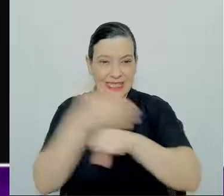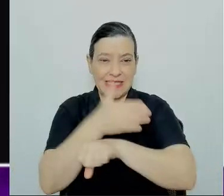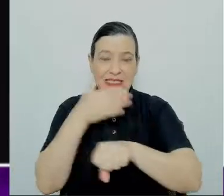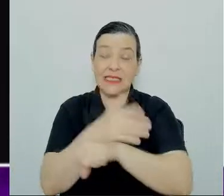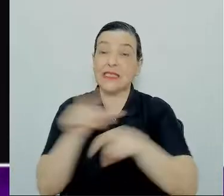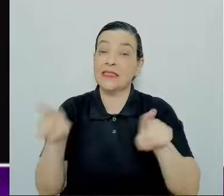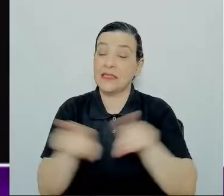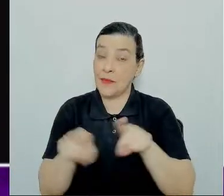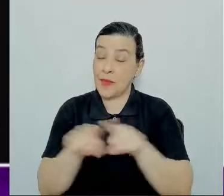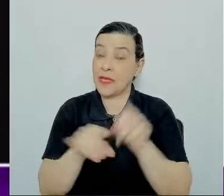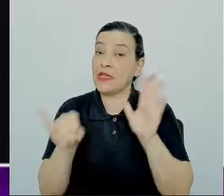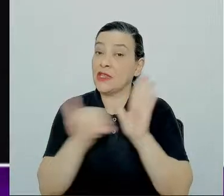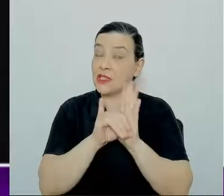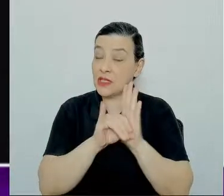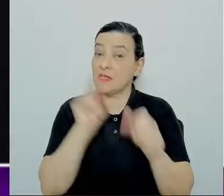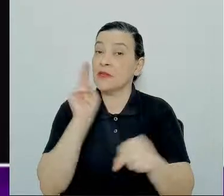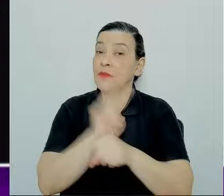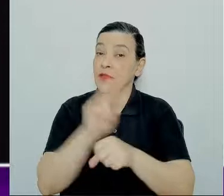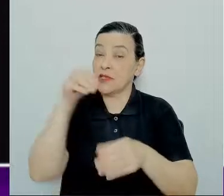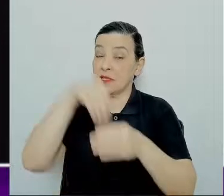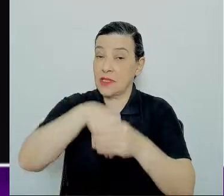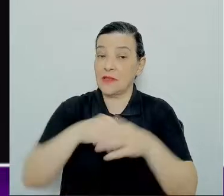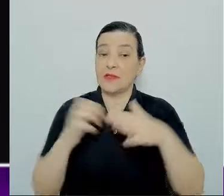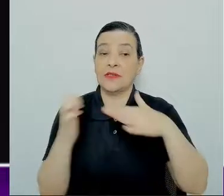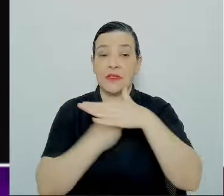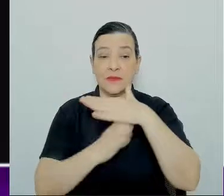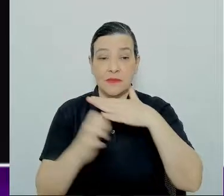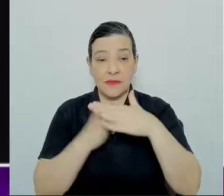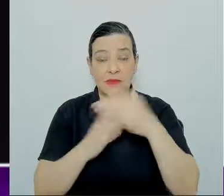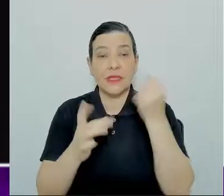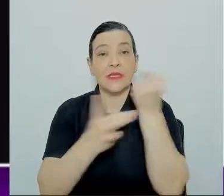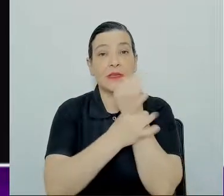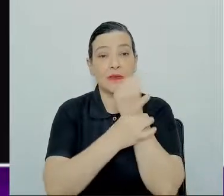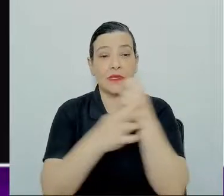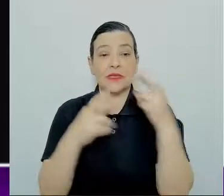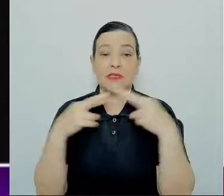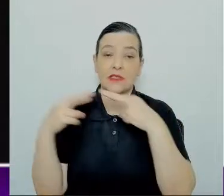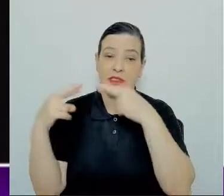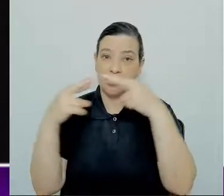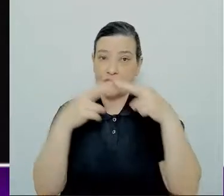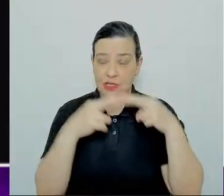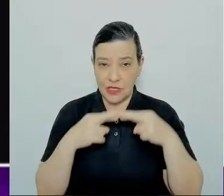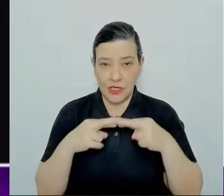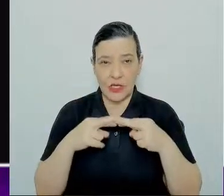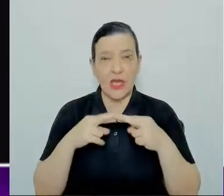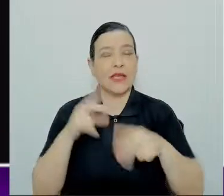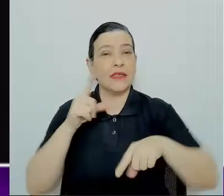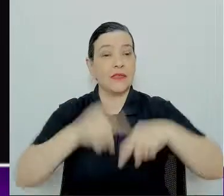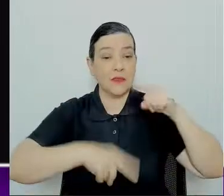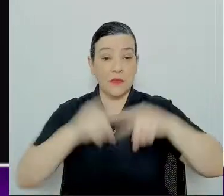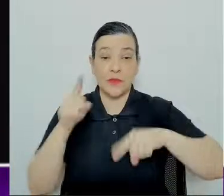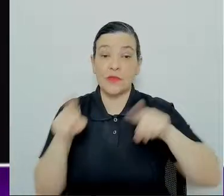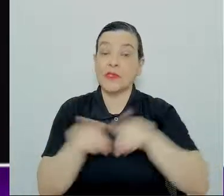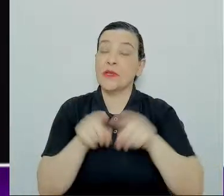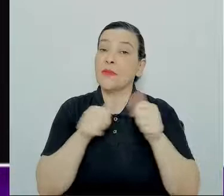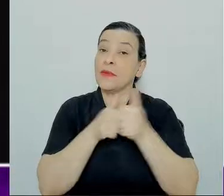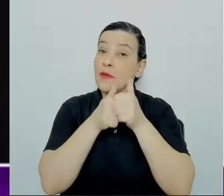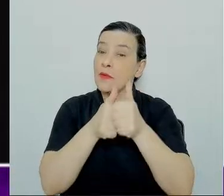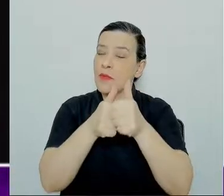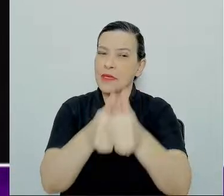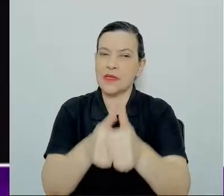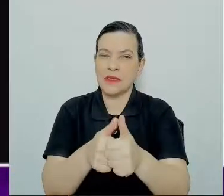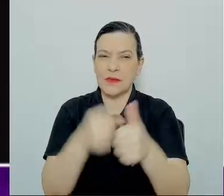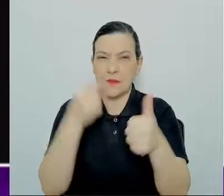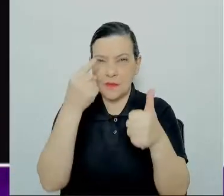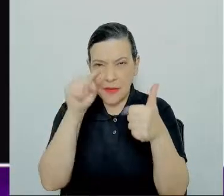identidade dentro da nossa empresa, a parte de segurança de rede, nossos recursos e o monitoramento. Percebam que são